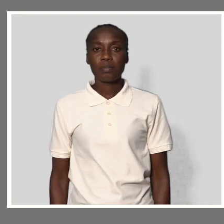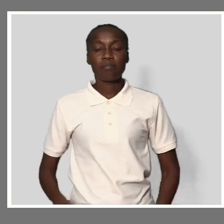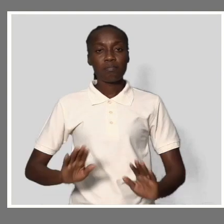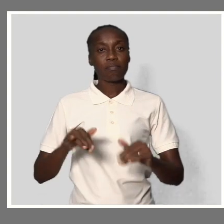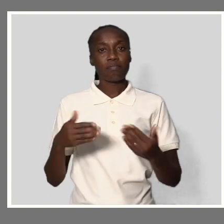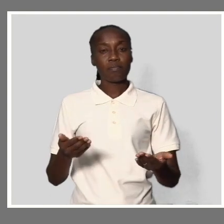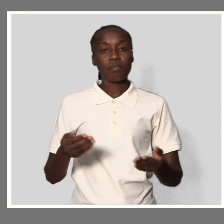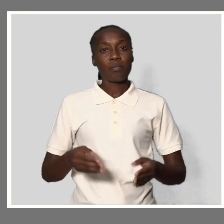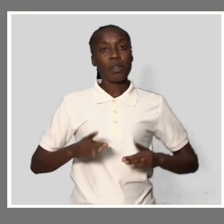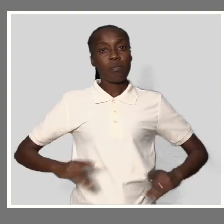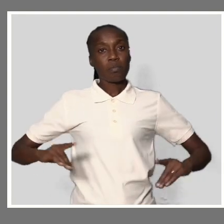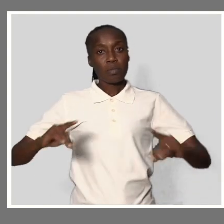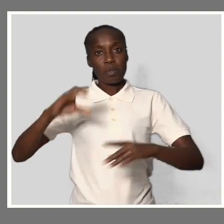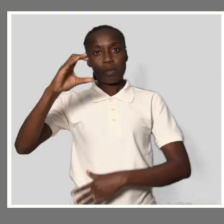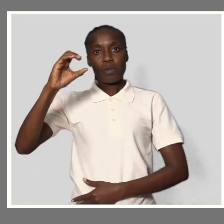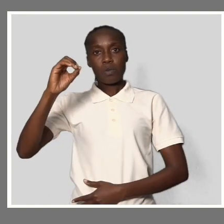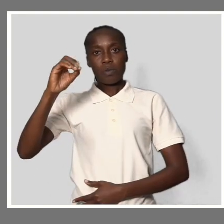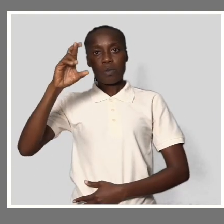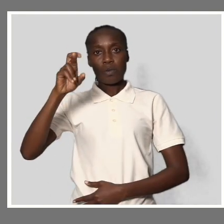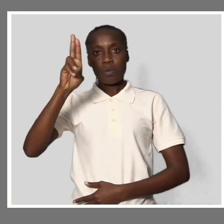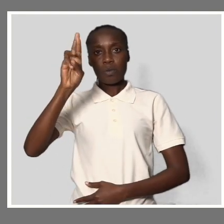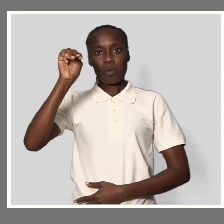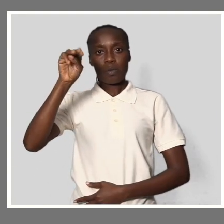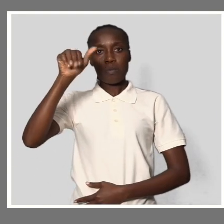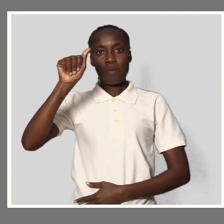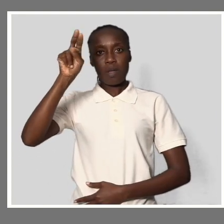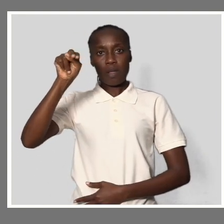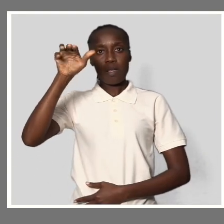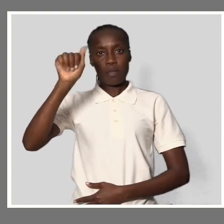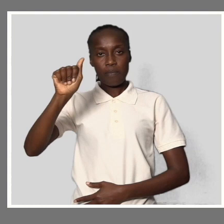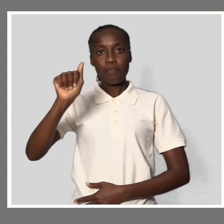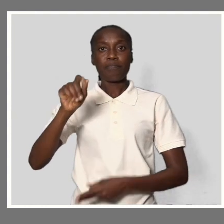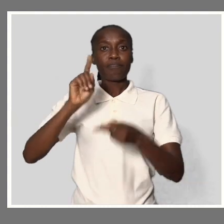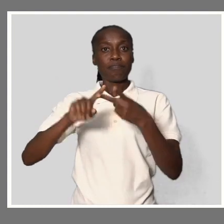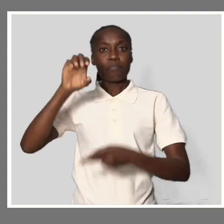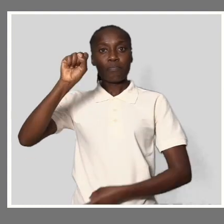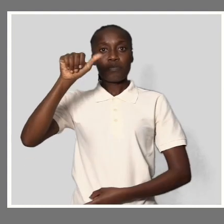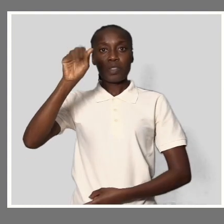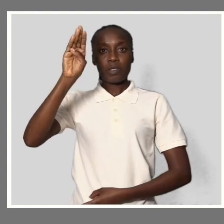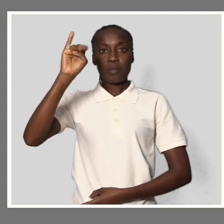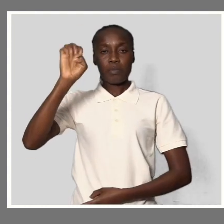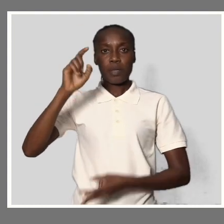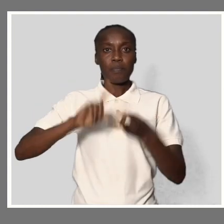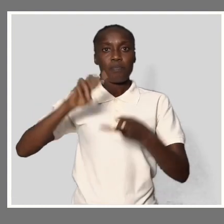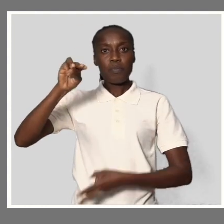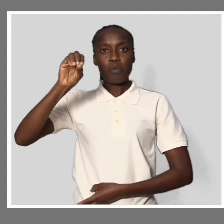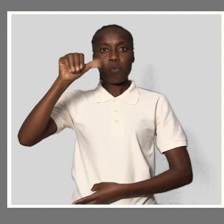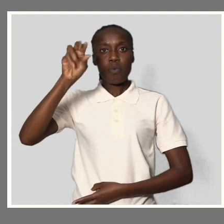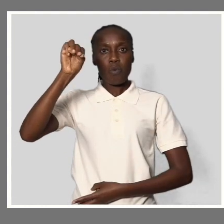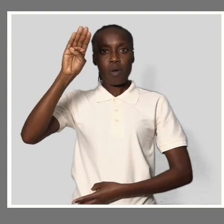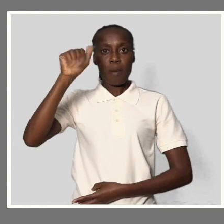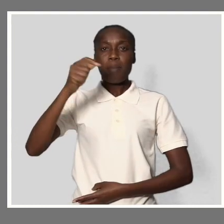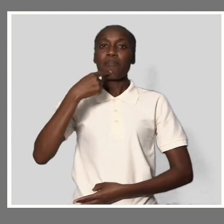Oradores do povoado de Curumana no posto administrativo de Sábia em Moamba clamam pela falta de água.